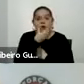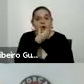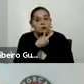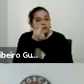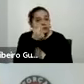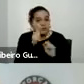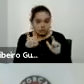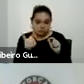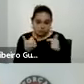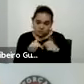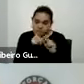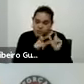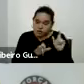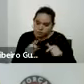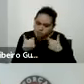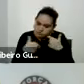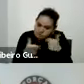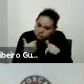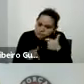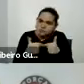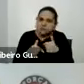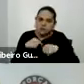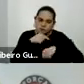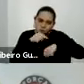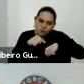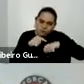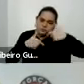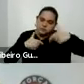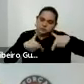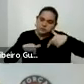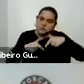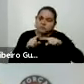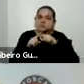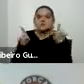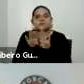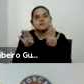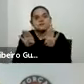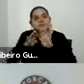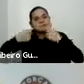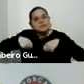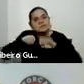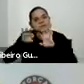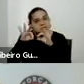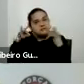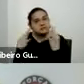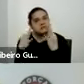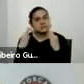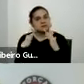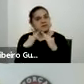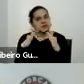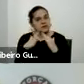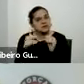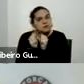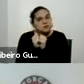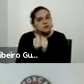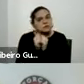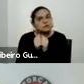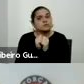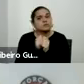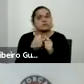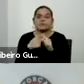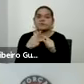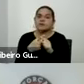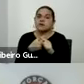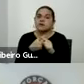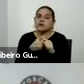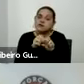na nossa jornada e nós merecemos estar em casa com os nossos familiares, né? Até porque faz parte da educação